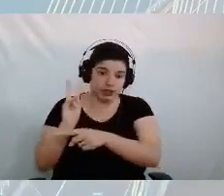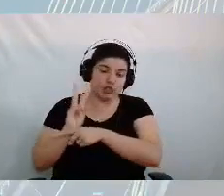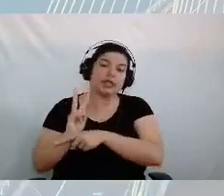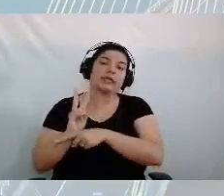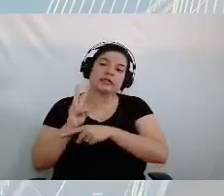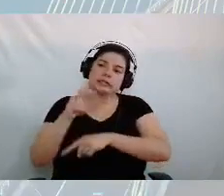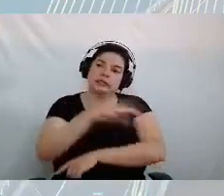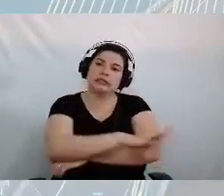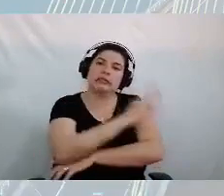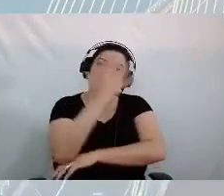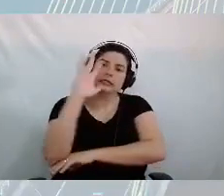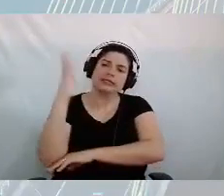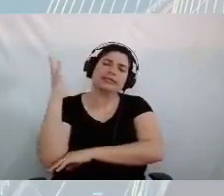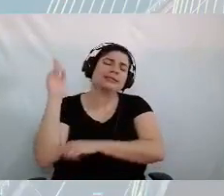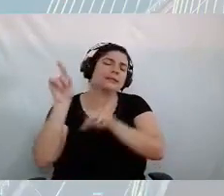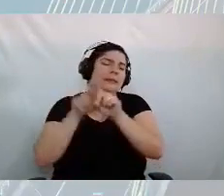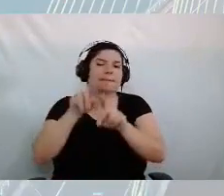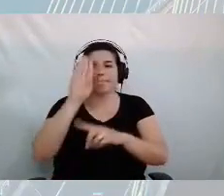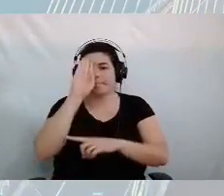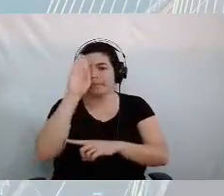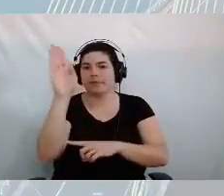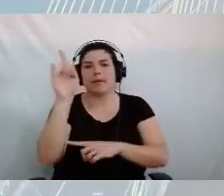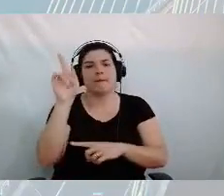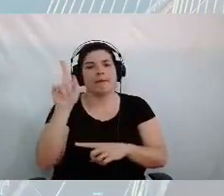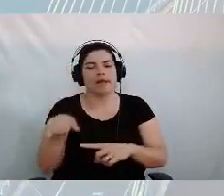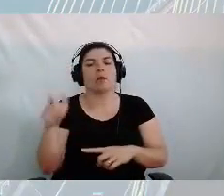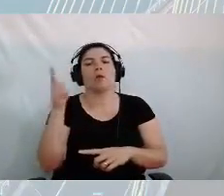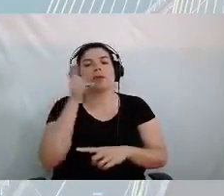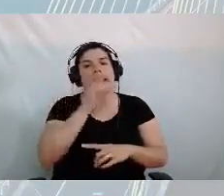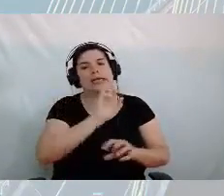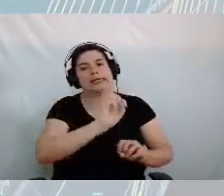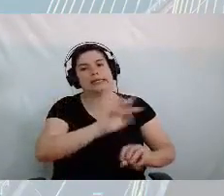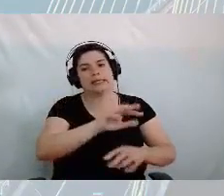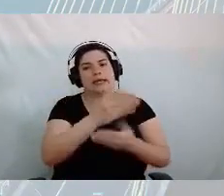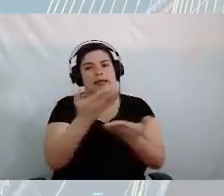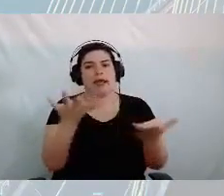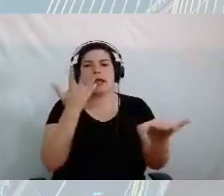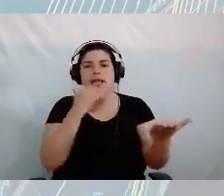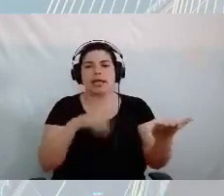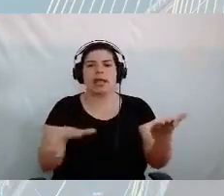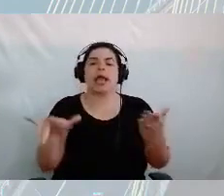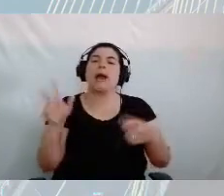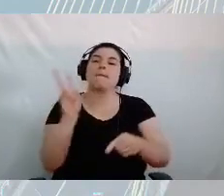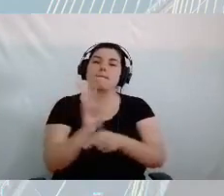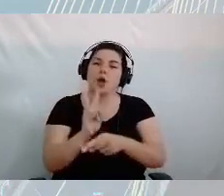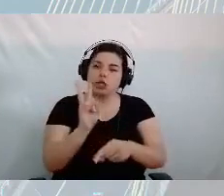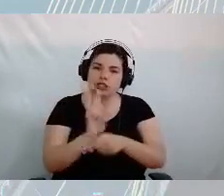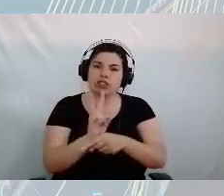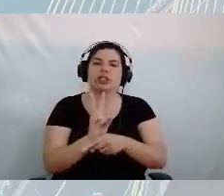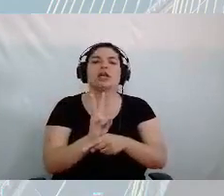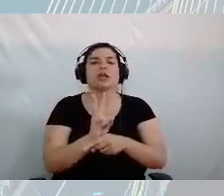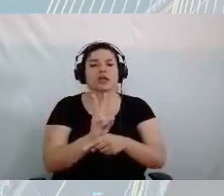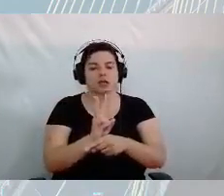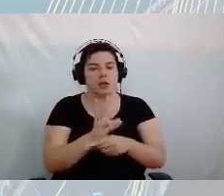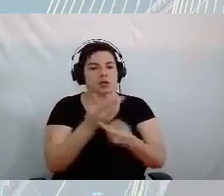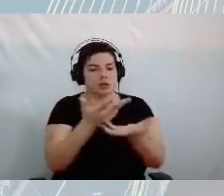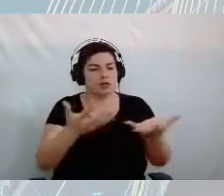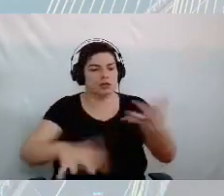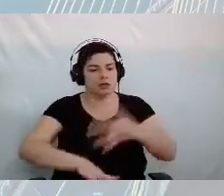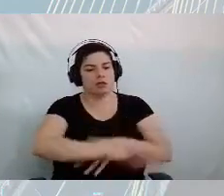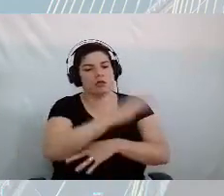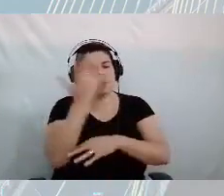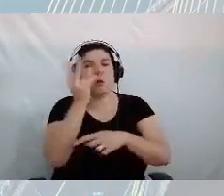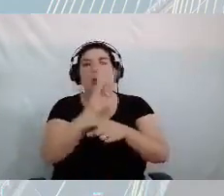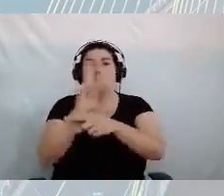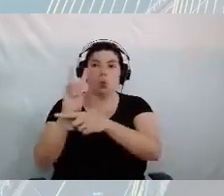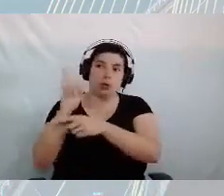ambiente e, principalmente, a gente pôde ensinar as crianças a proteger, a conservar o meio ambiente e,